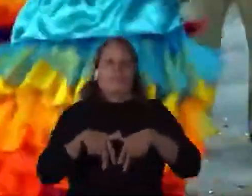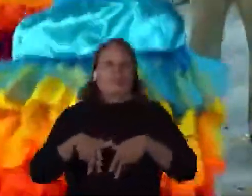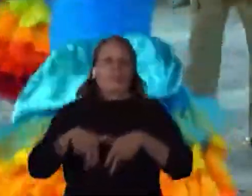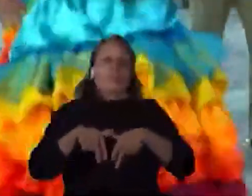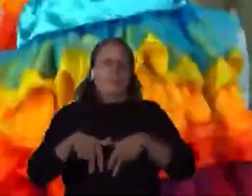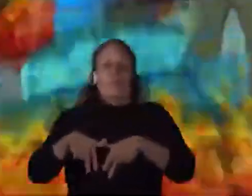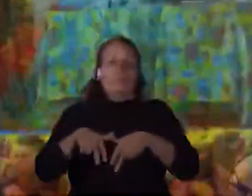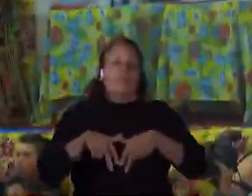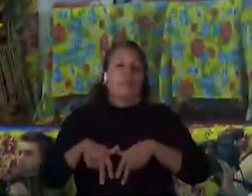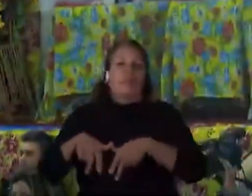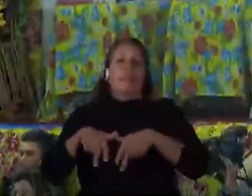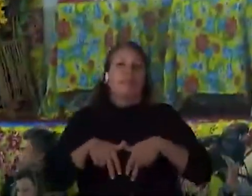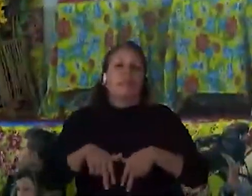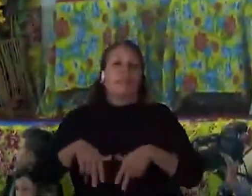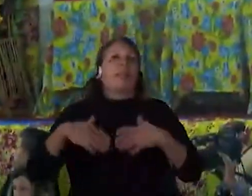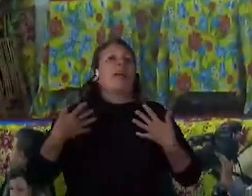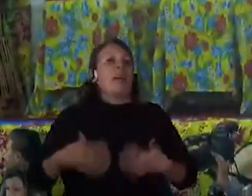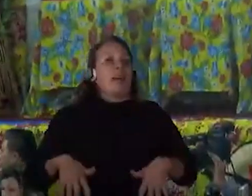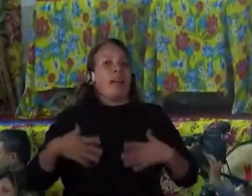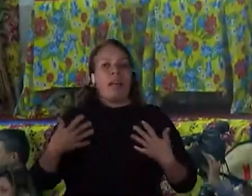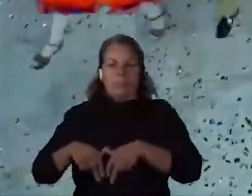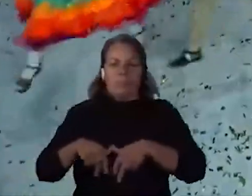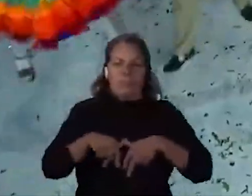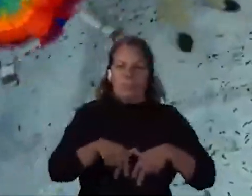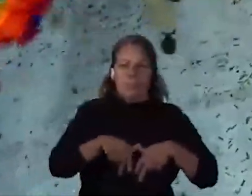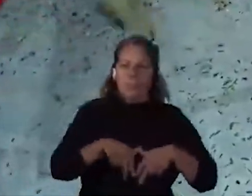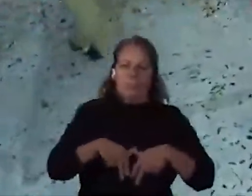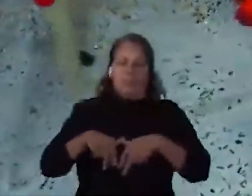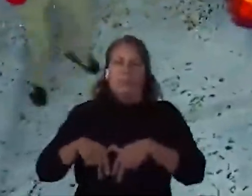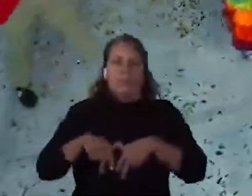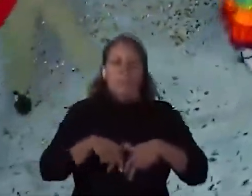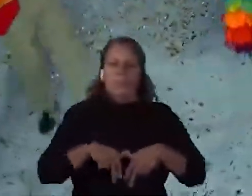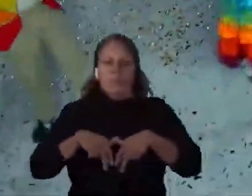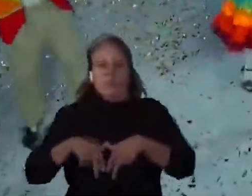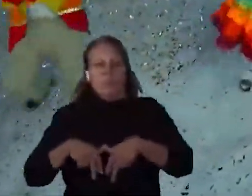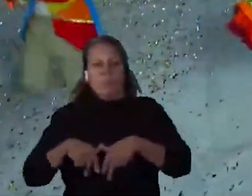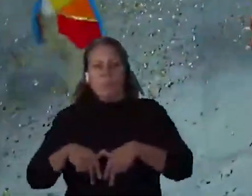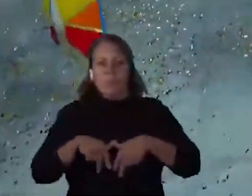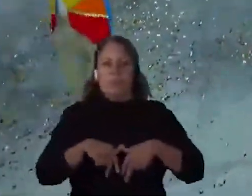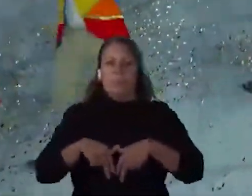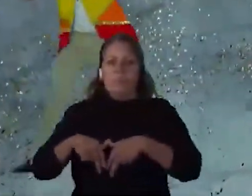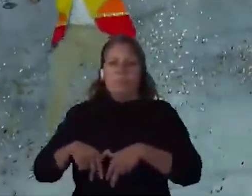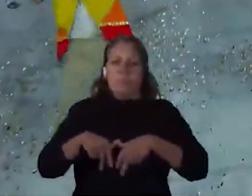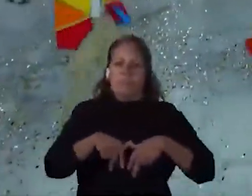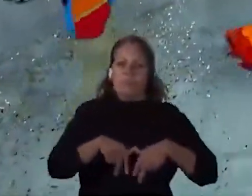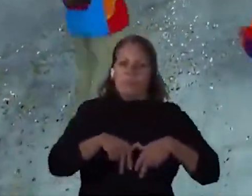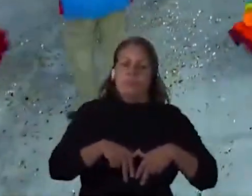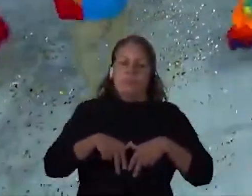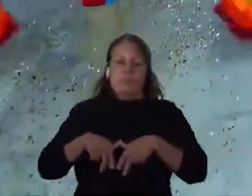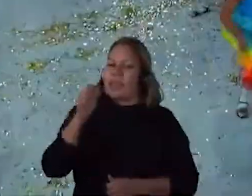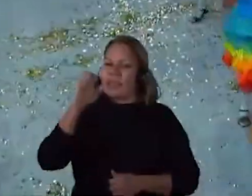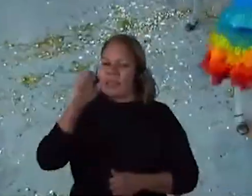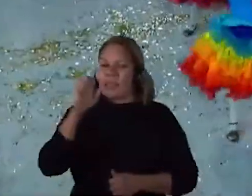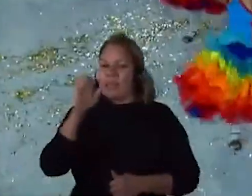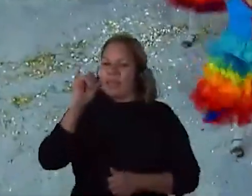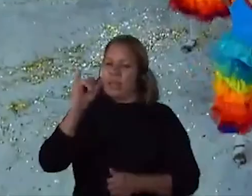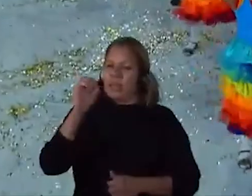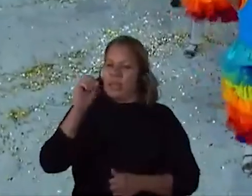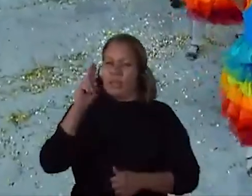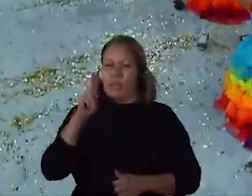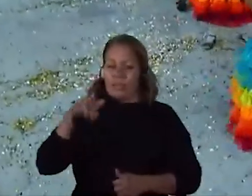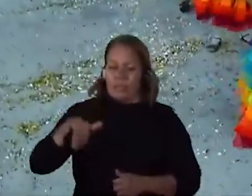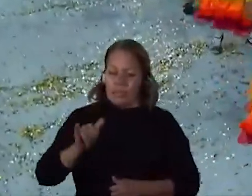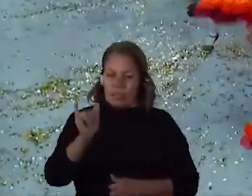E, O, Y. Já cansada no meio da brincadeira e dançando fora do compasso. Segurei Sebastiana. Eita, Sebastiana, que